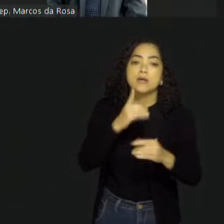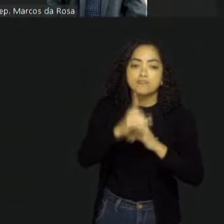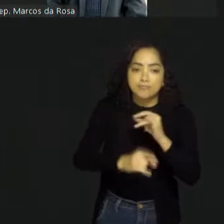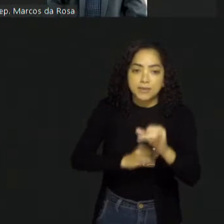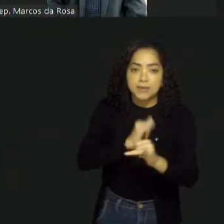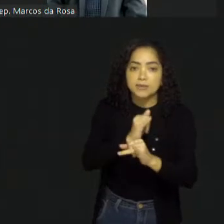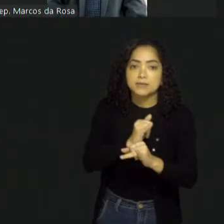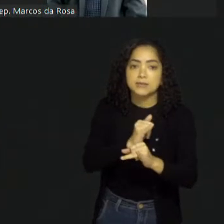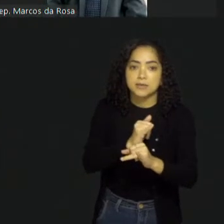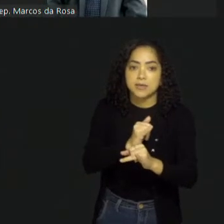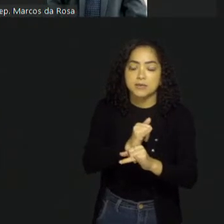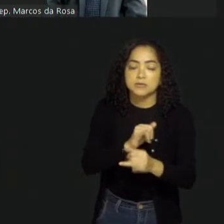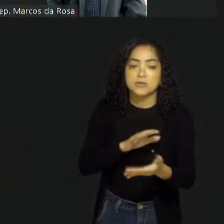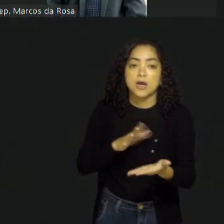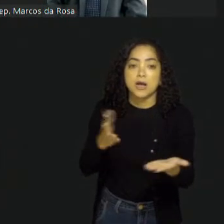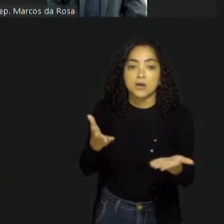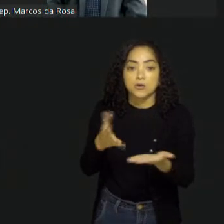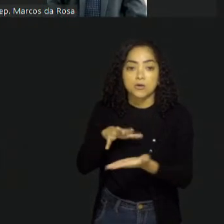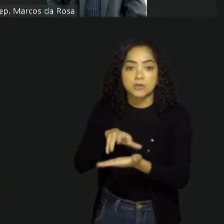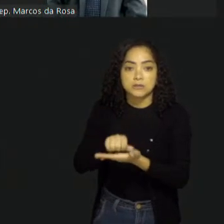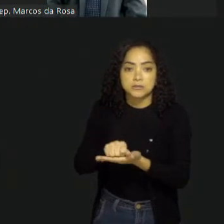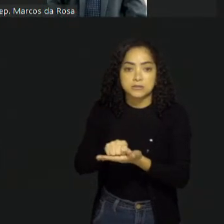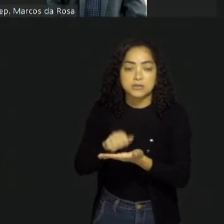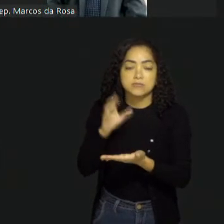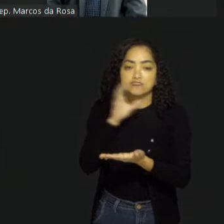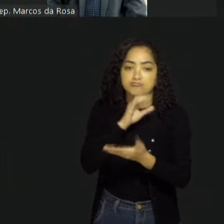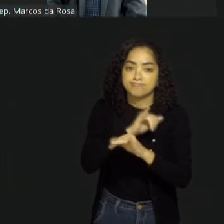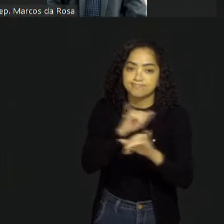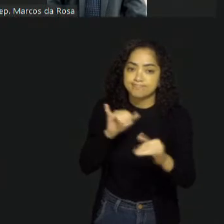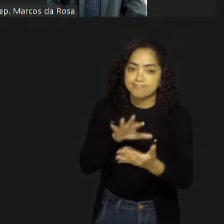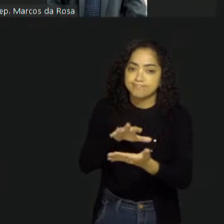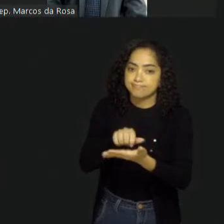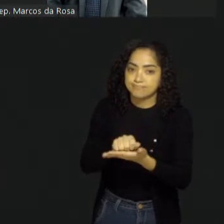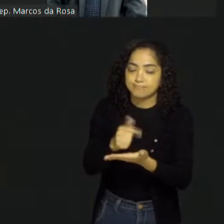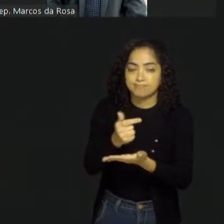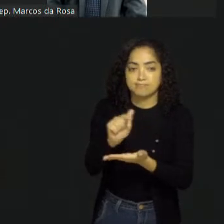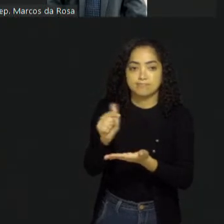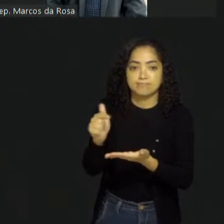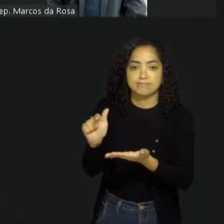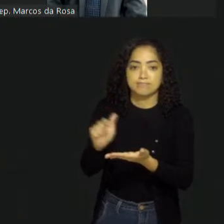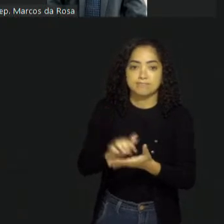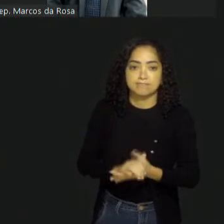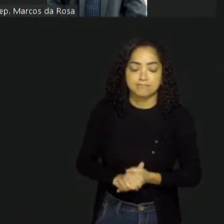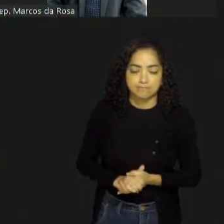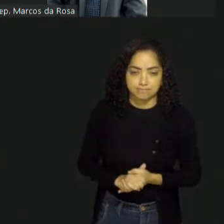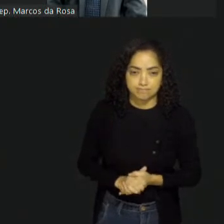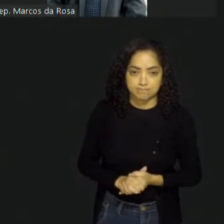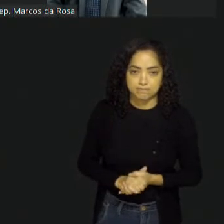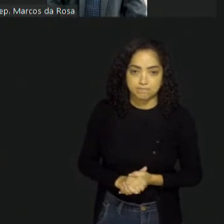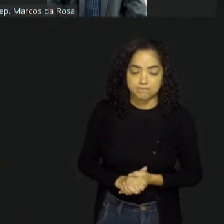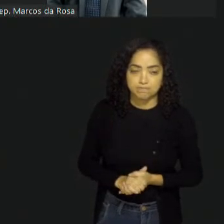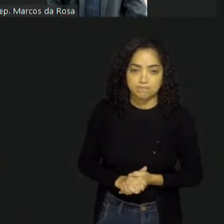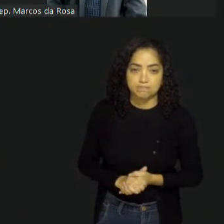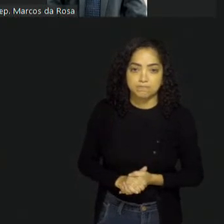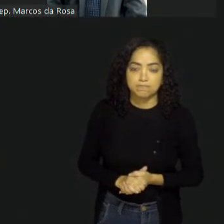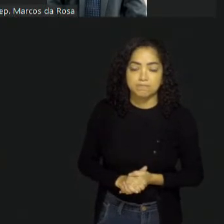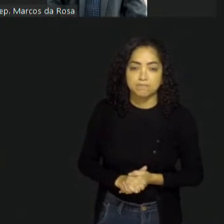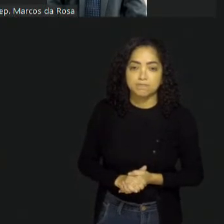E inscritos em breves comunicações, nós não temos nenhum parlamentar inscrito no primeiro horário do dia.